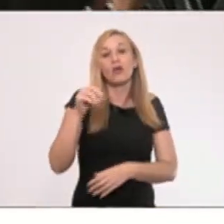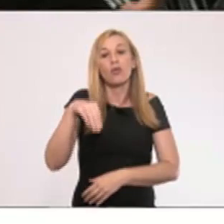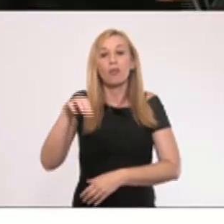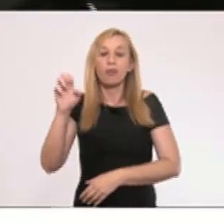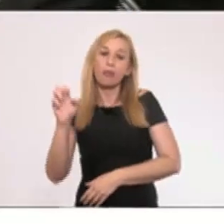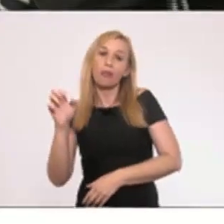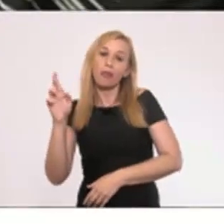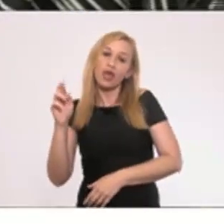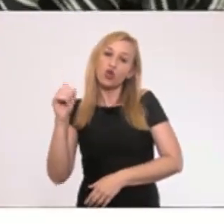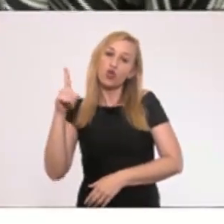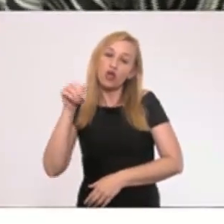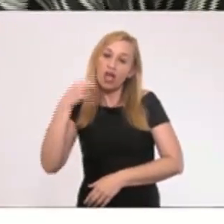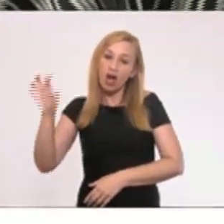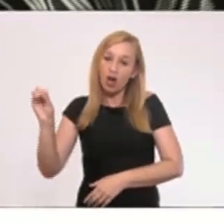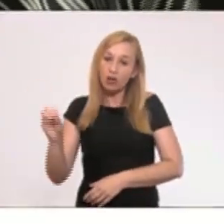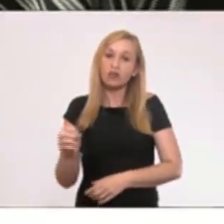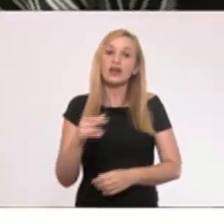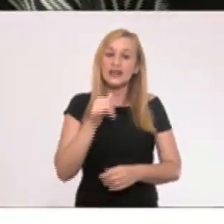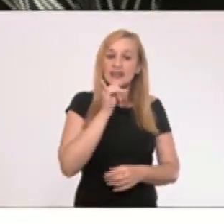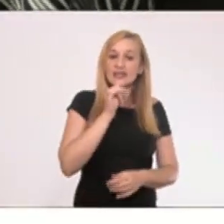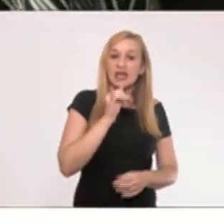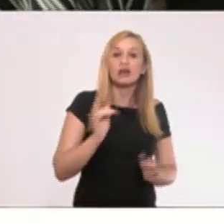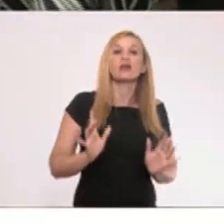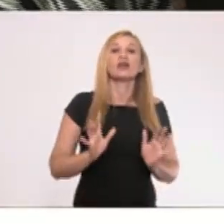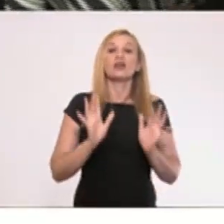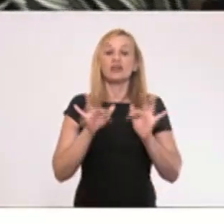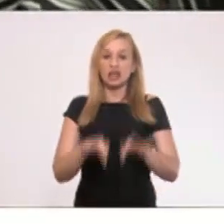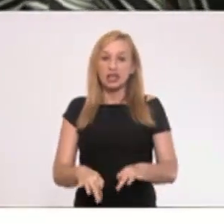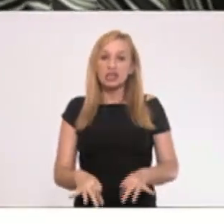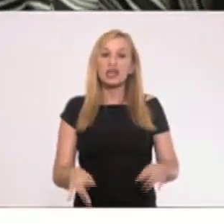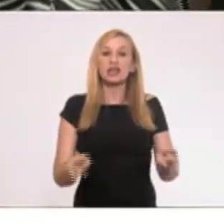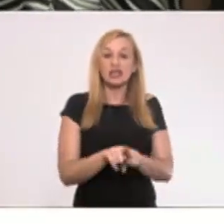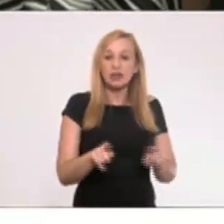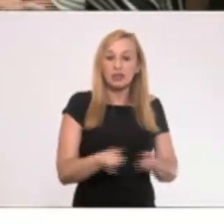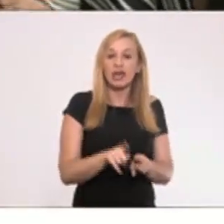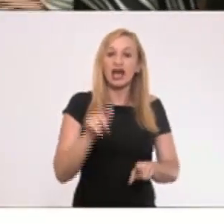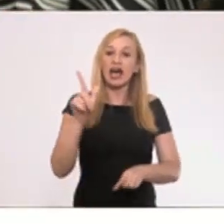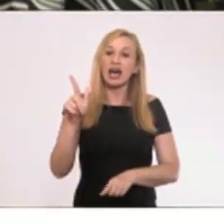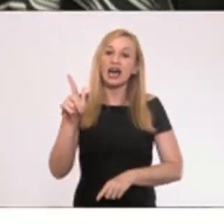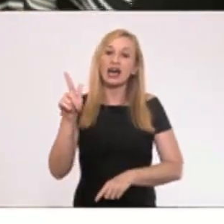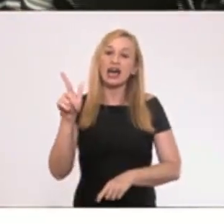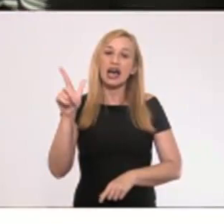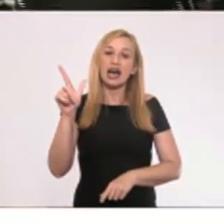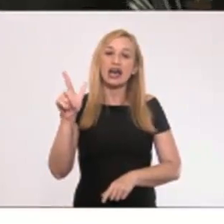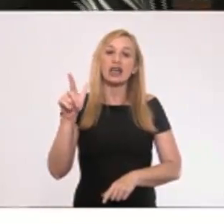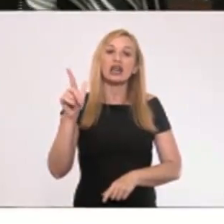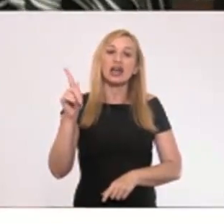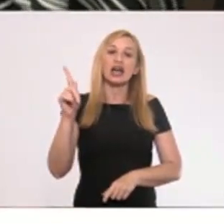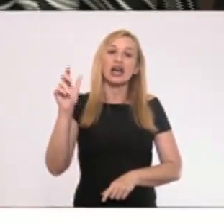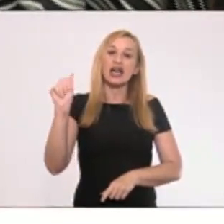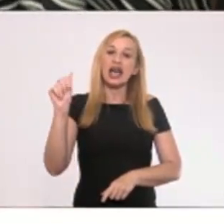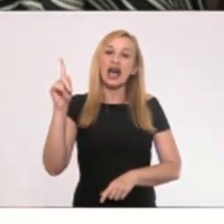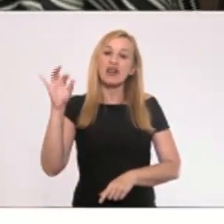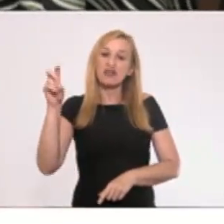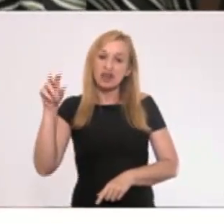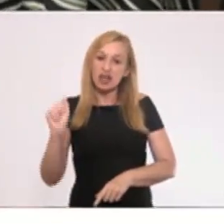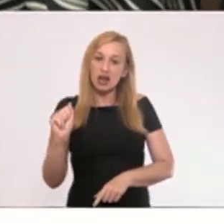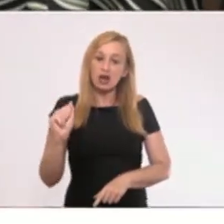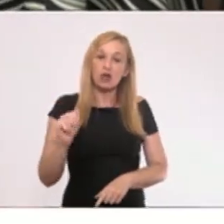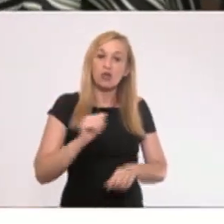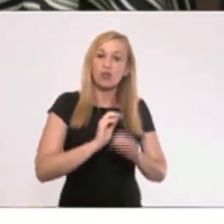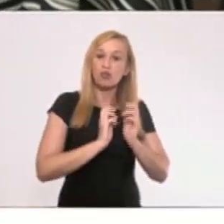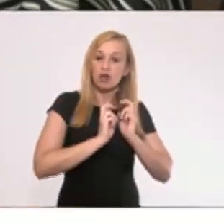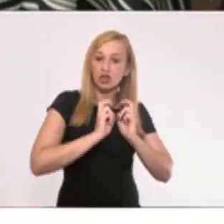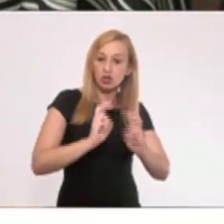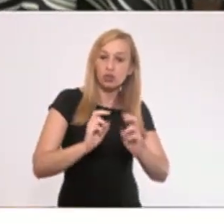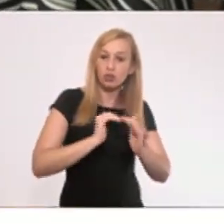Ribeiro, por exemplo, terminar a estação da Gávea do metrô, que está paralisada a obra até hoje,